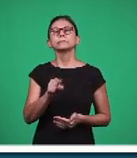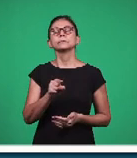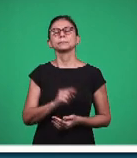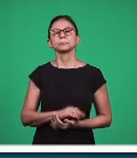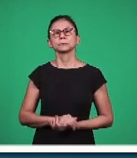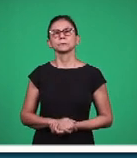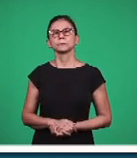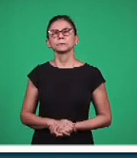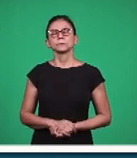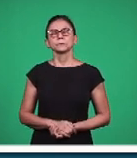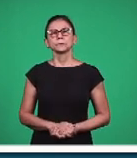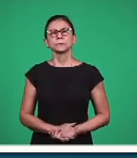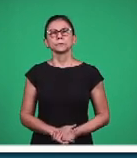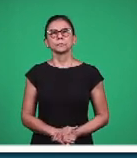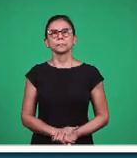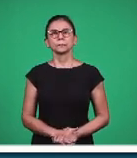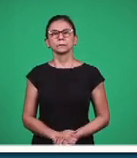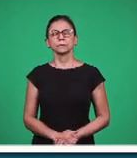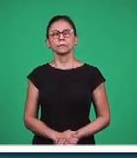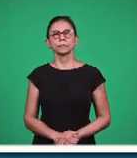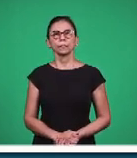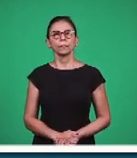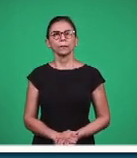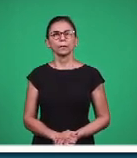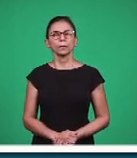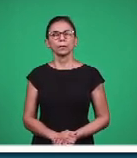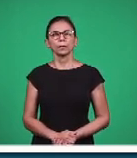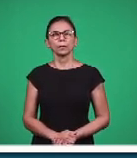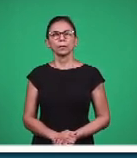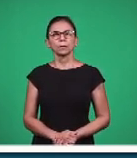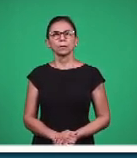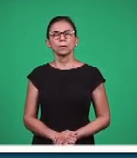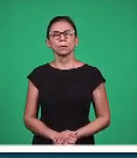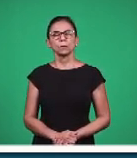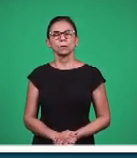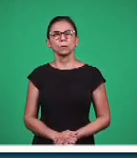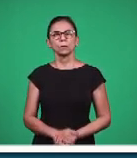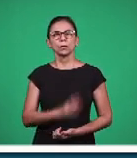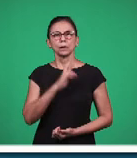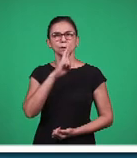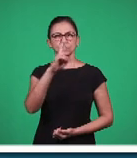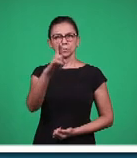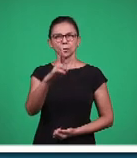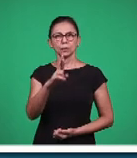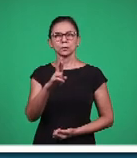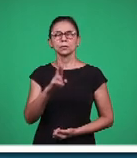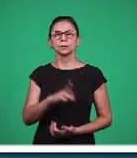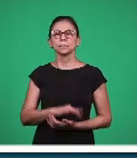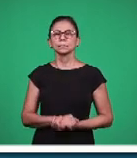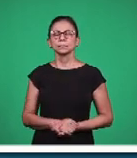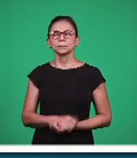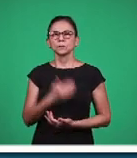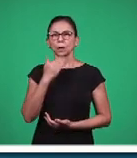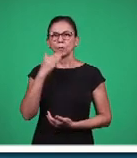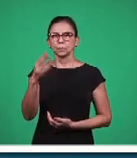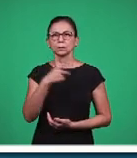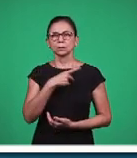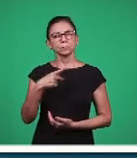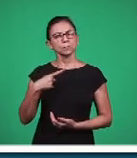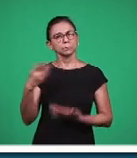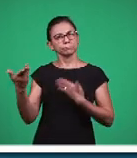É. Já vamos à resposta, vamos abrir aos pastores, Isso. para que eles possam irmão. contribuir. Isso. Algum Qual a dos pergunta?